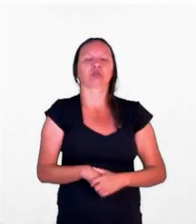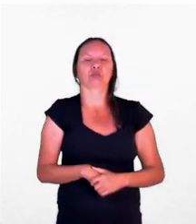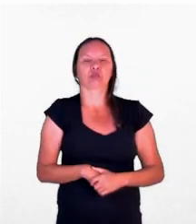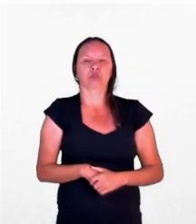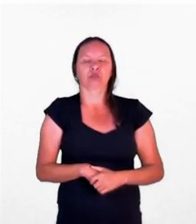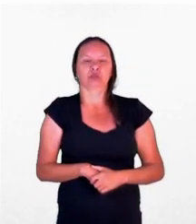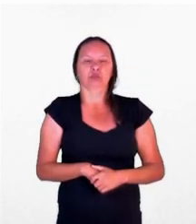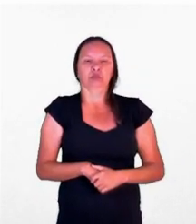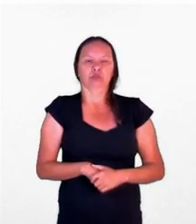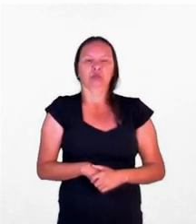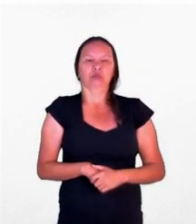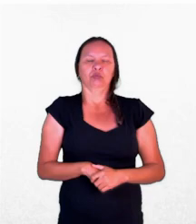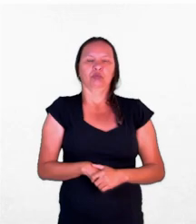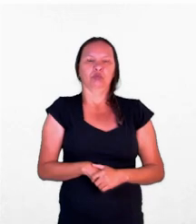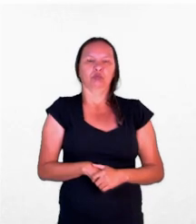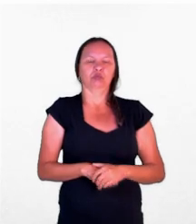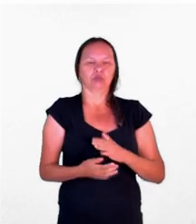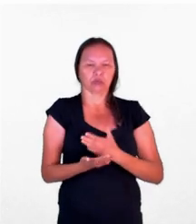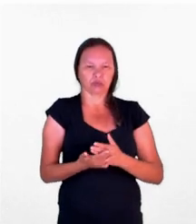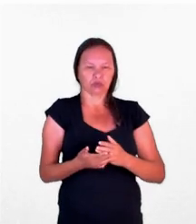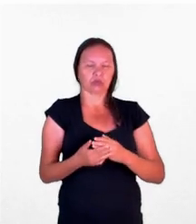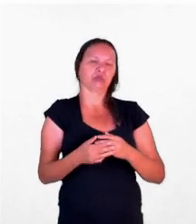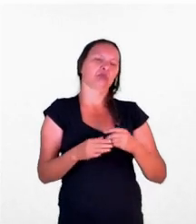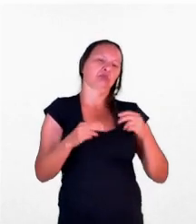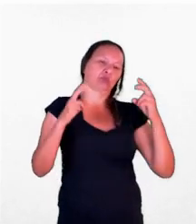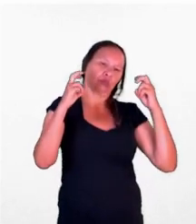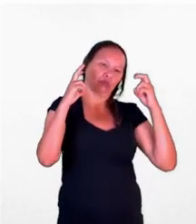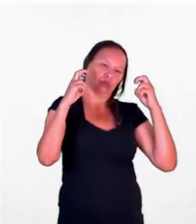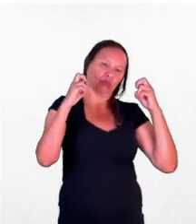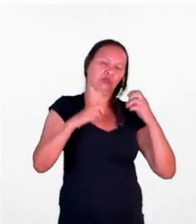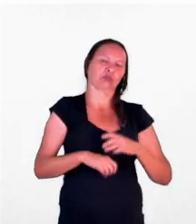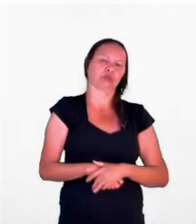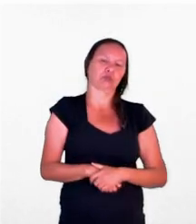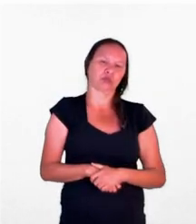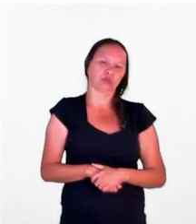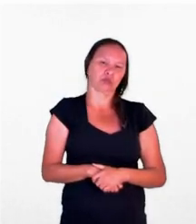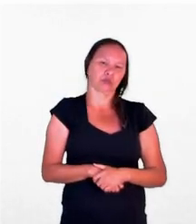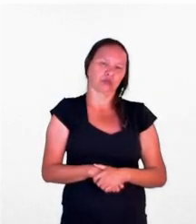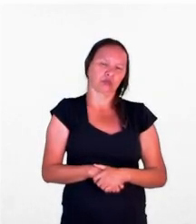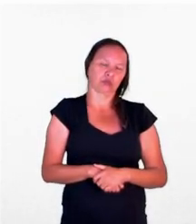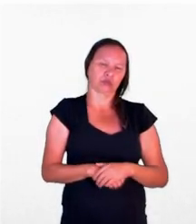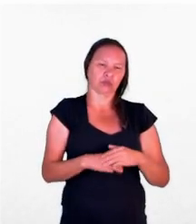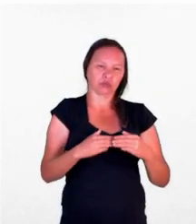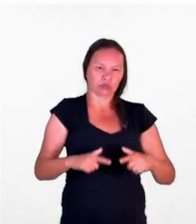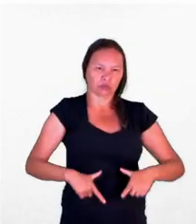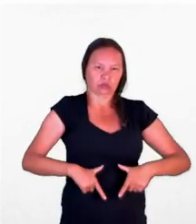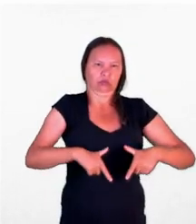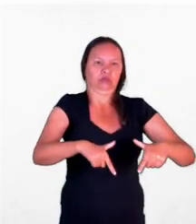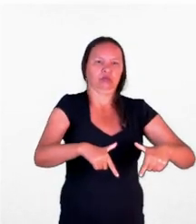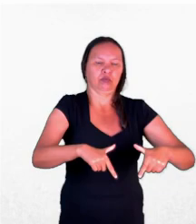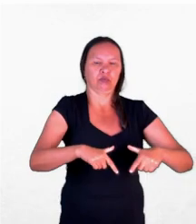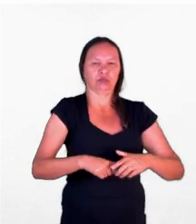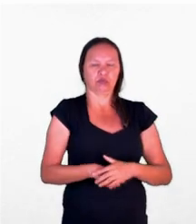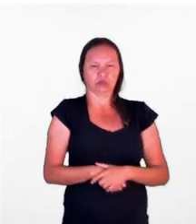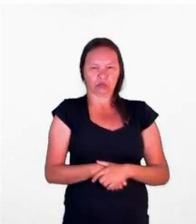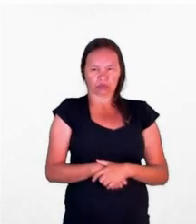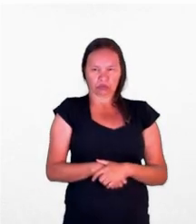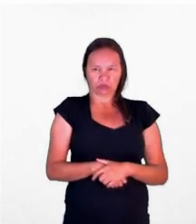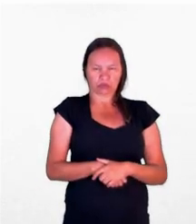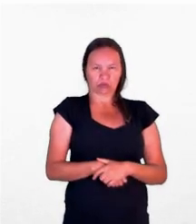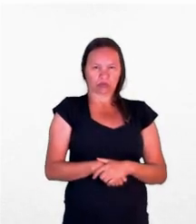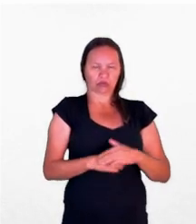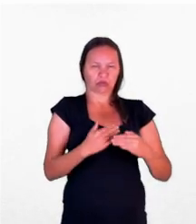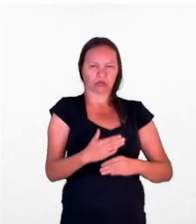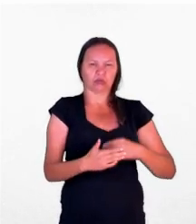e e nesse mesmo inquérito a a outra frente foi eh Depois